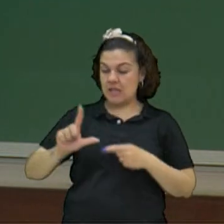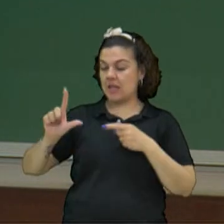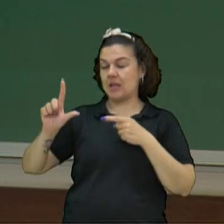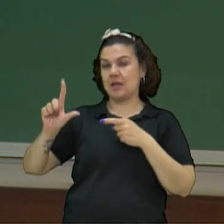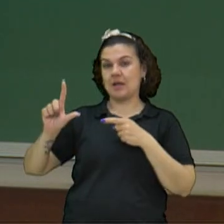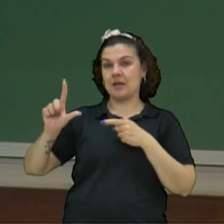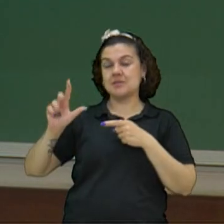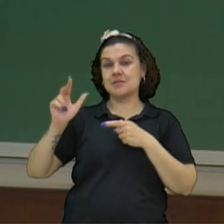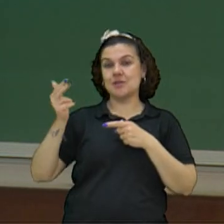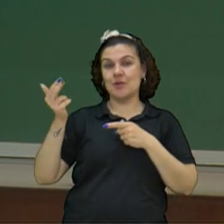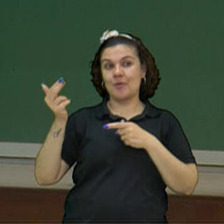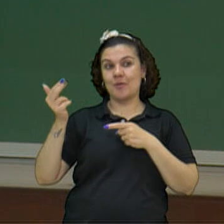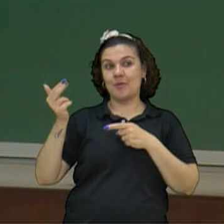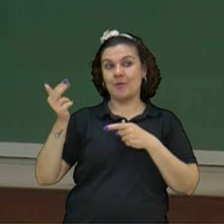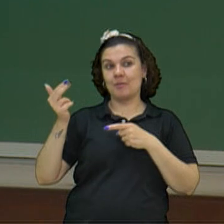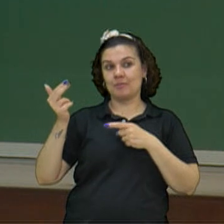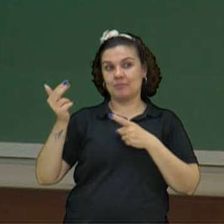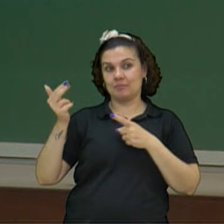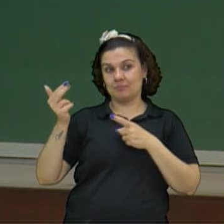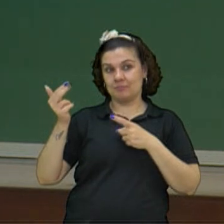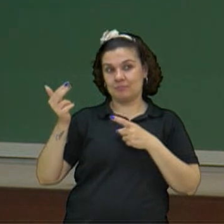Leste é igual a